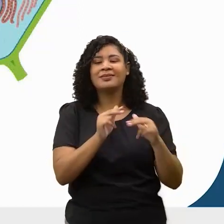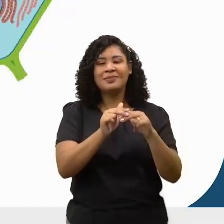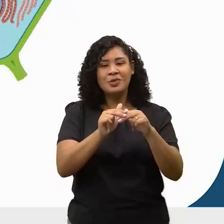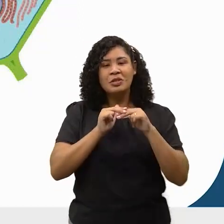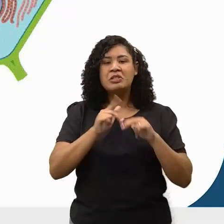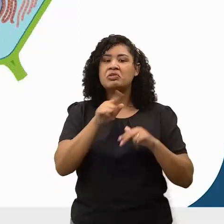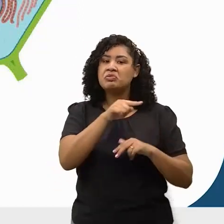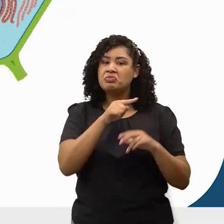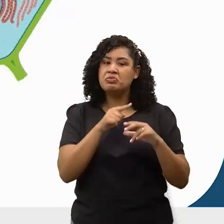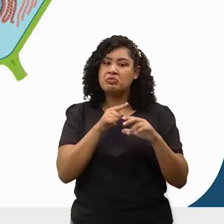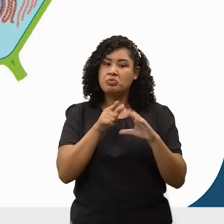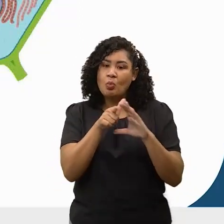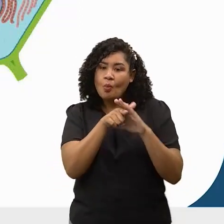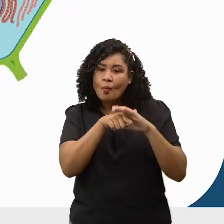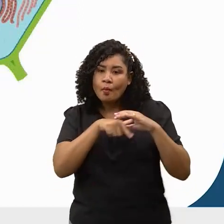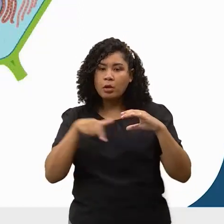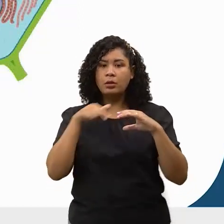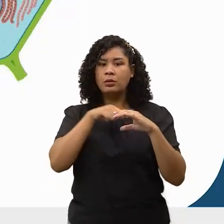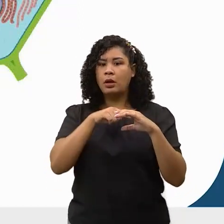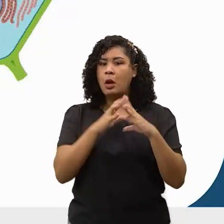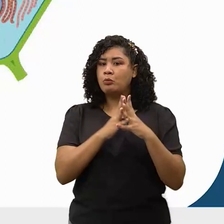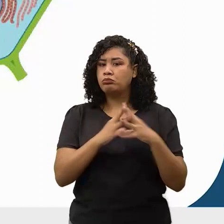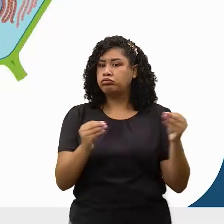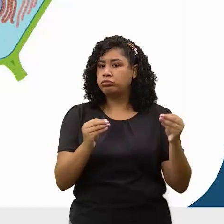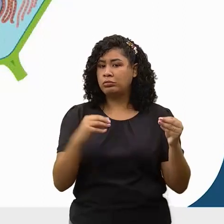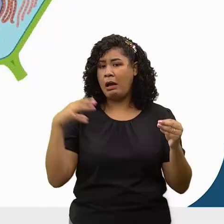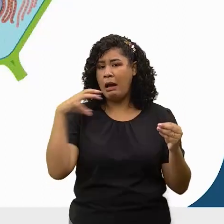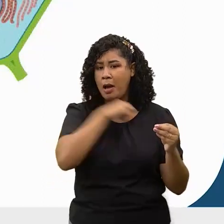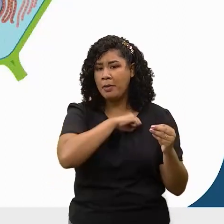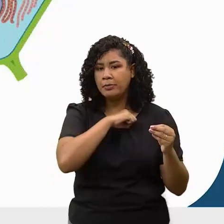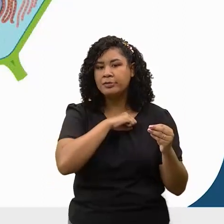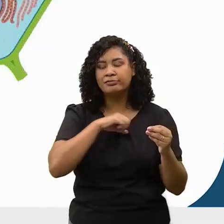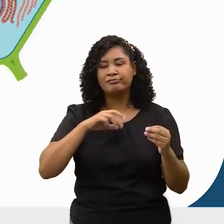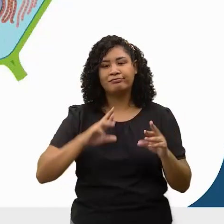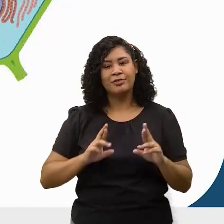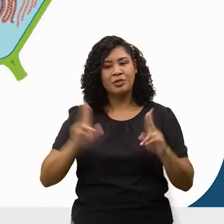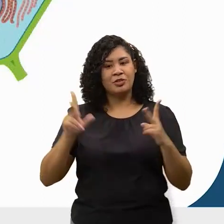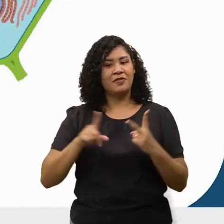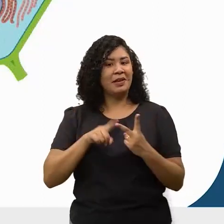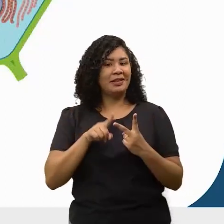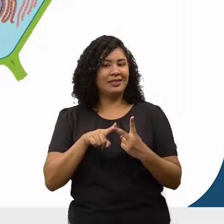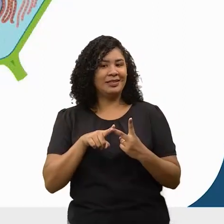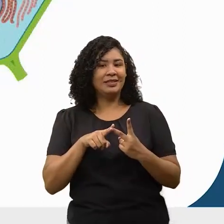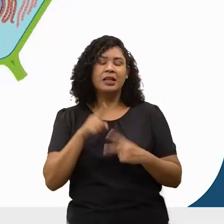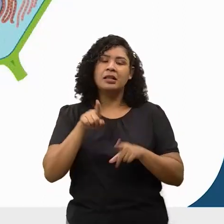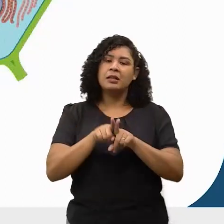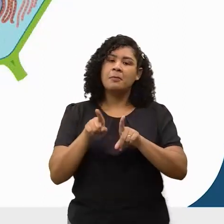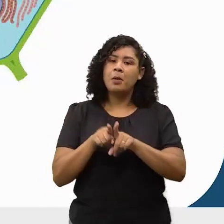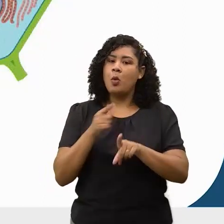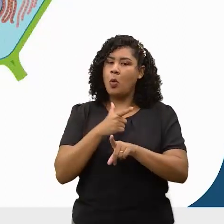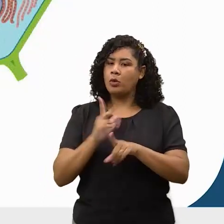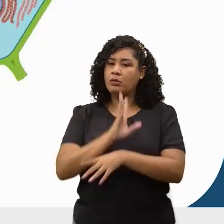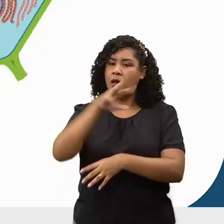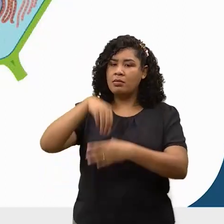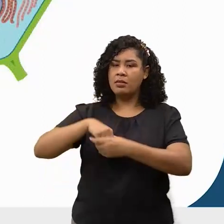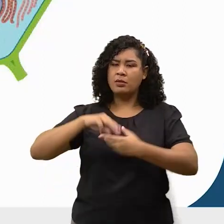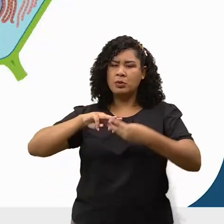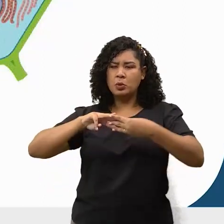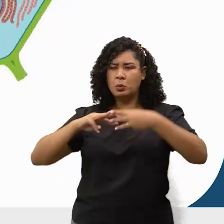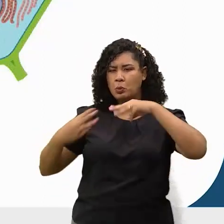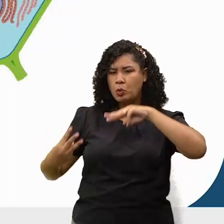morrem muito cedo. Existem também outras células, como as musculares, que podem ter mais de um